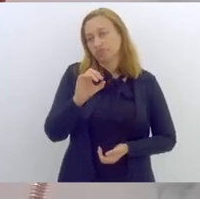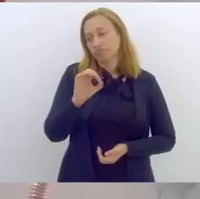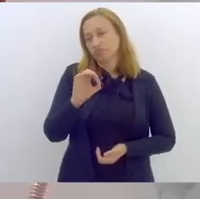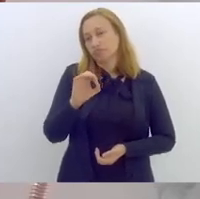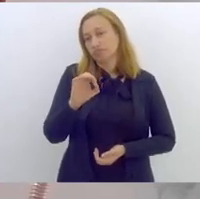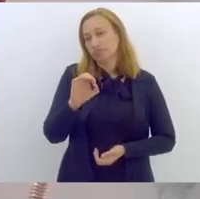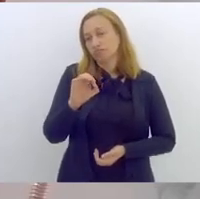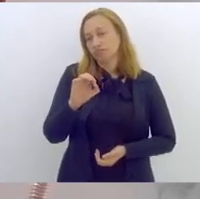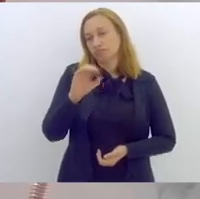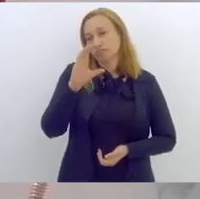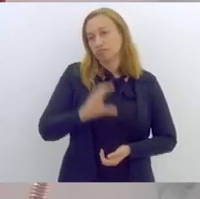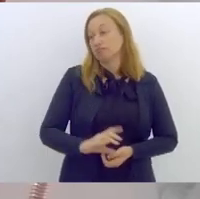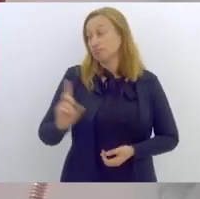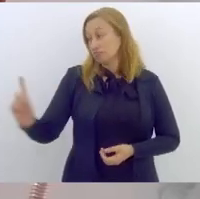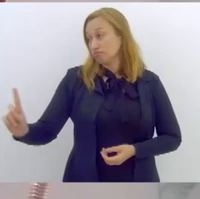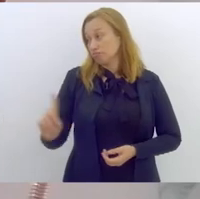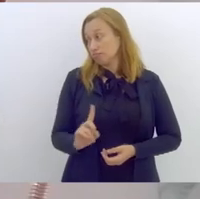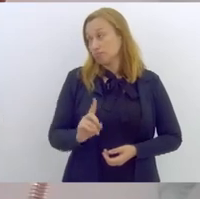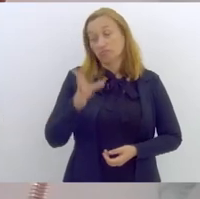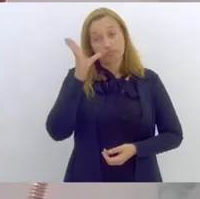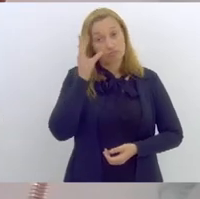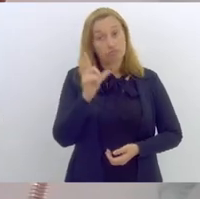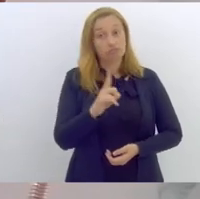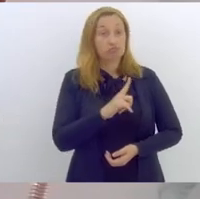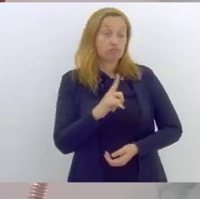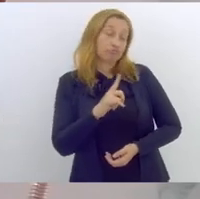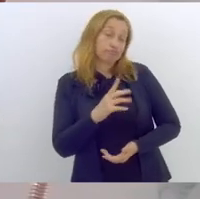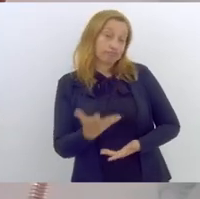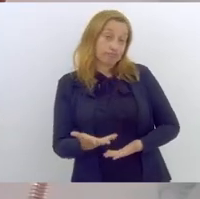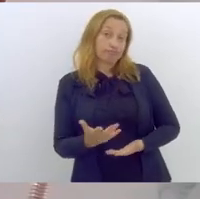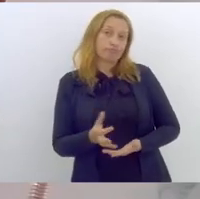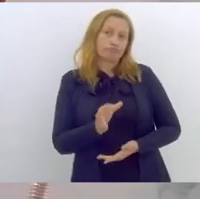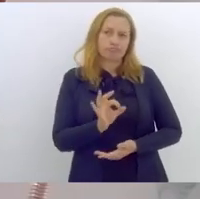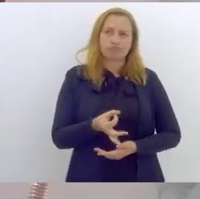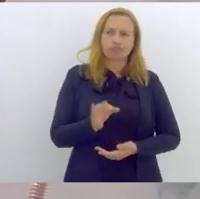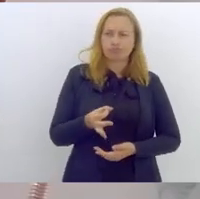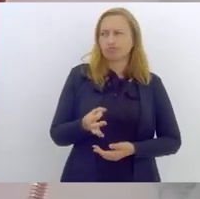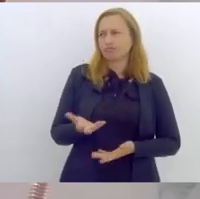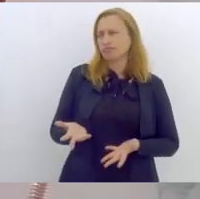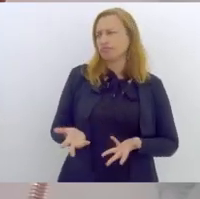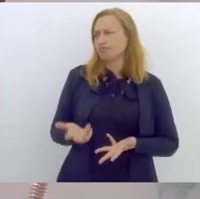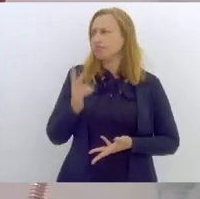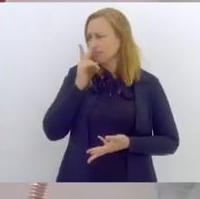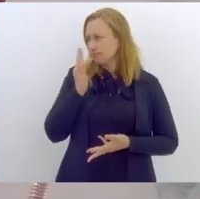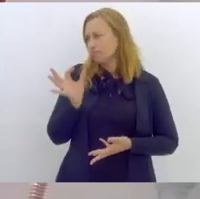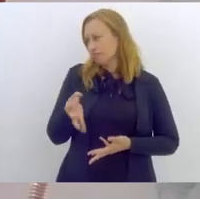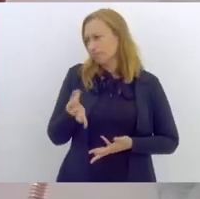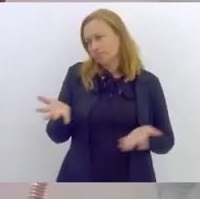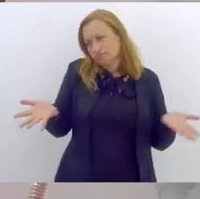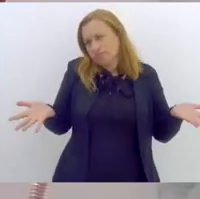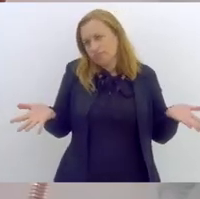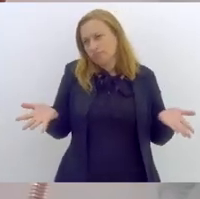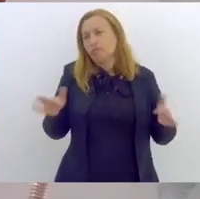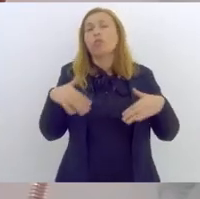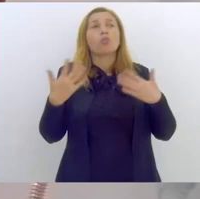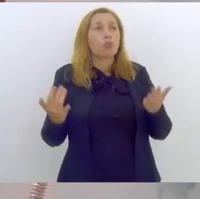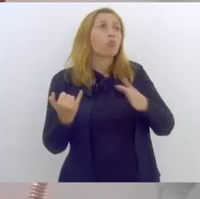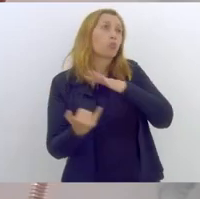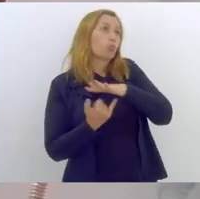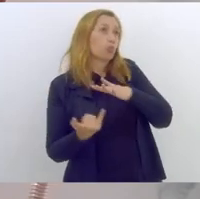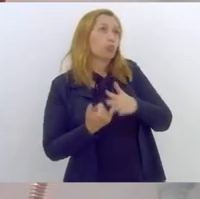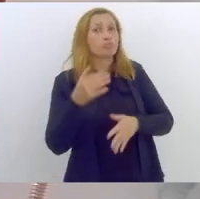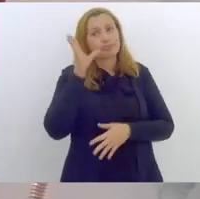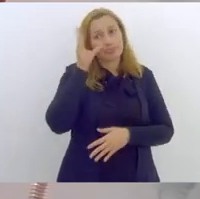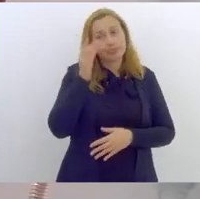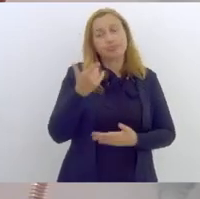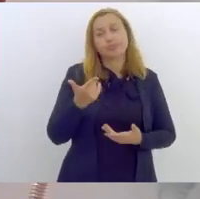genérica de que tem interesse que obviamente que parece o Óbvio qual instituição não tem